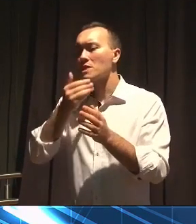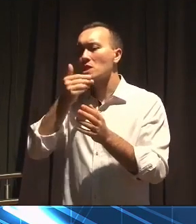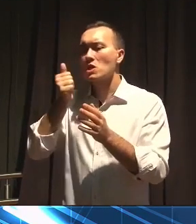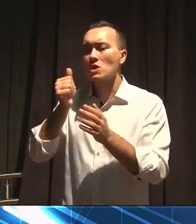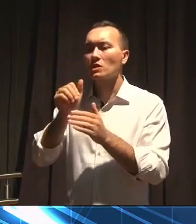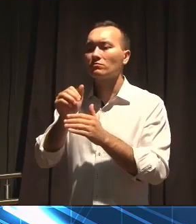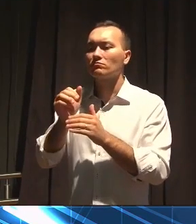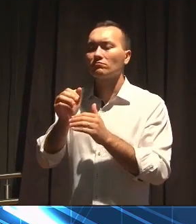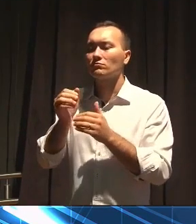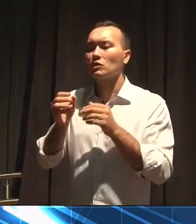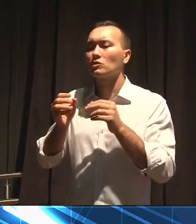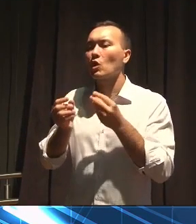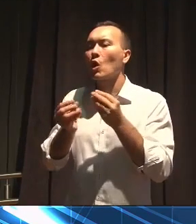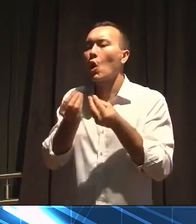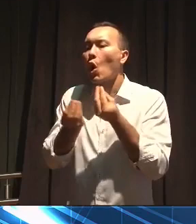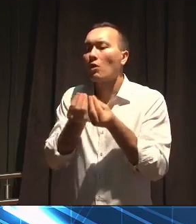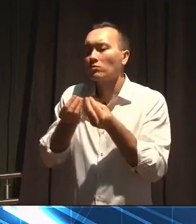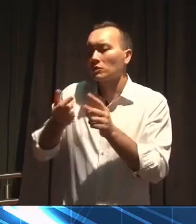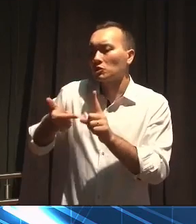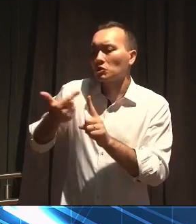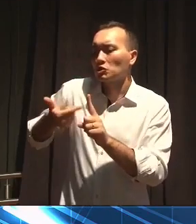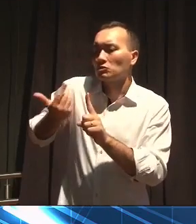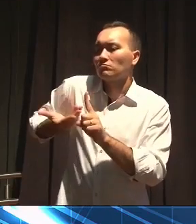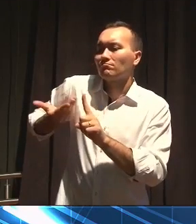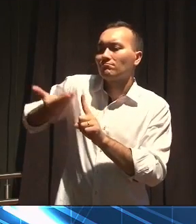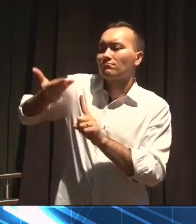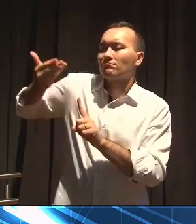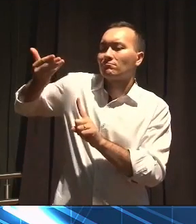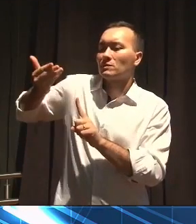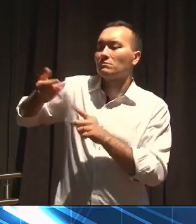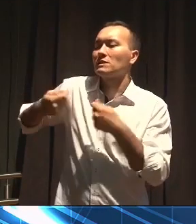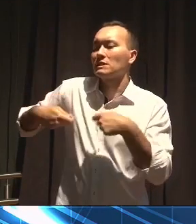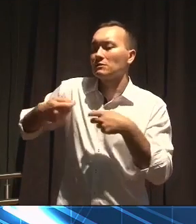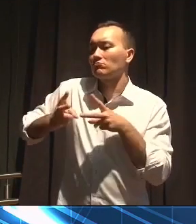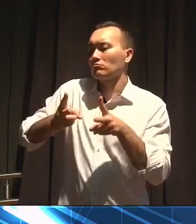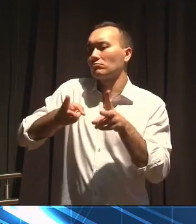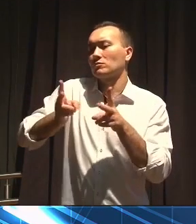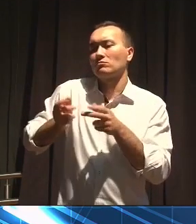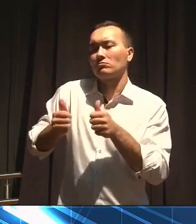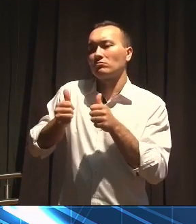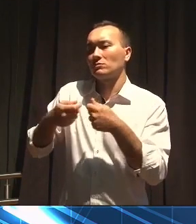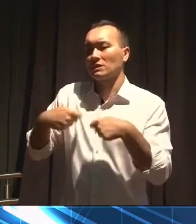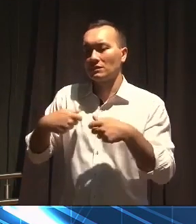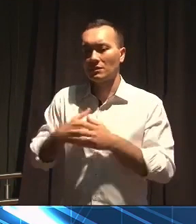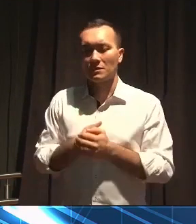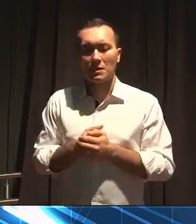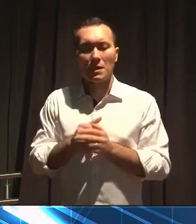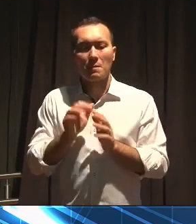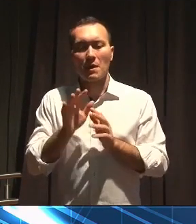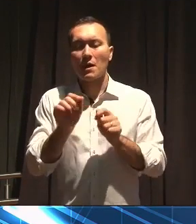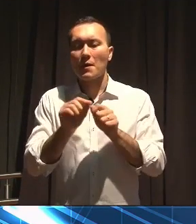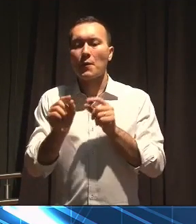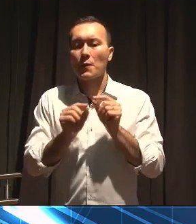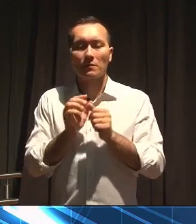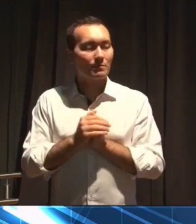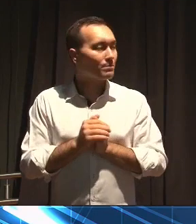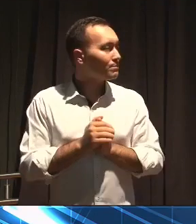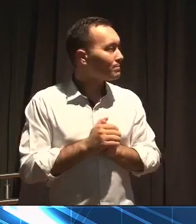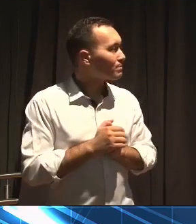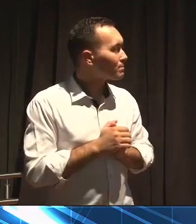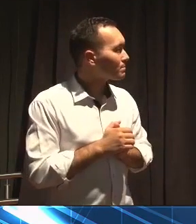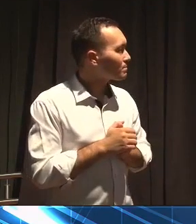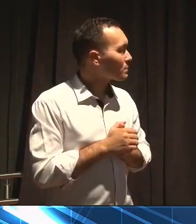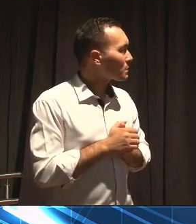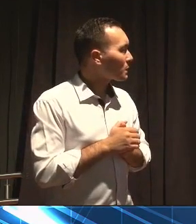um, como um reflexo da melhoria que tu vai fazer a nível de sistema. Governança no Kubernetes é muito importante